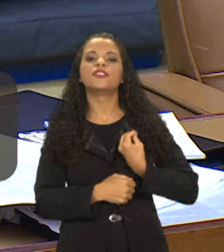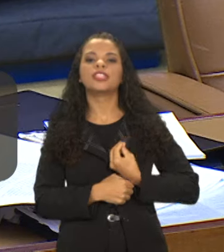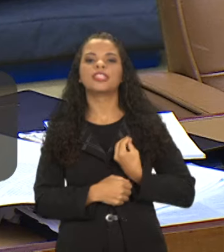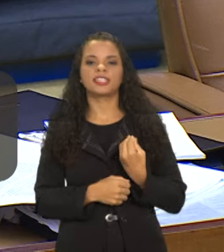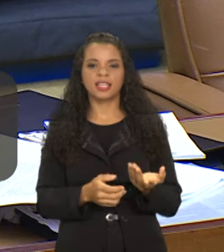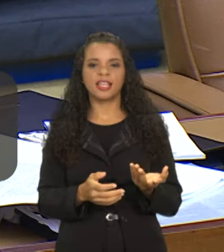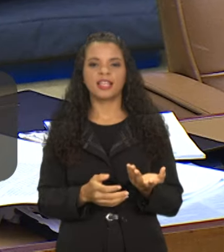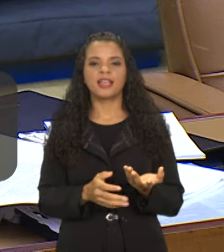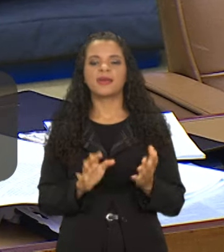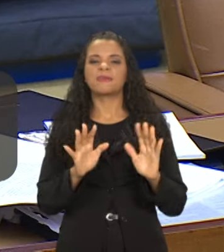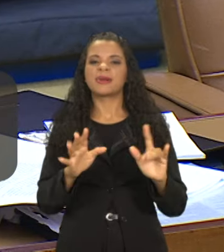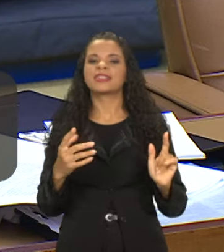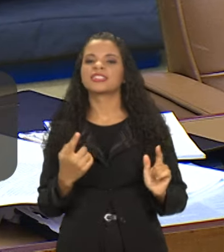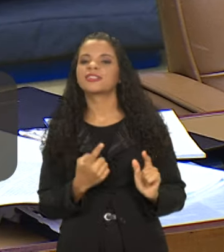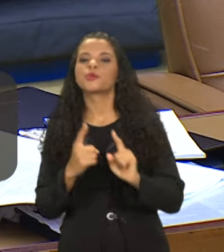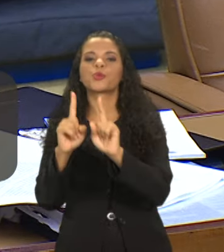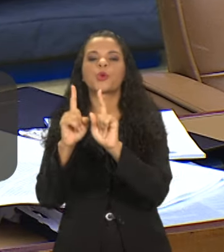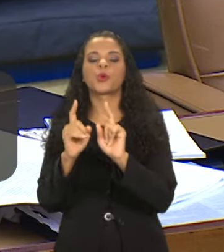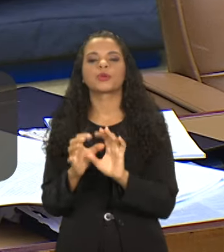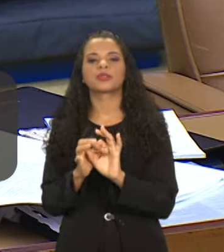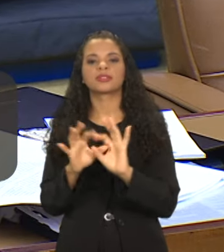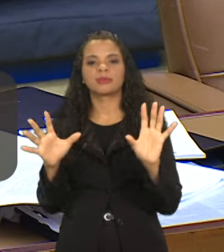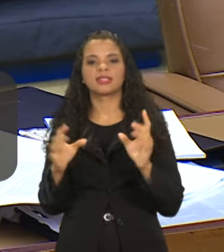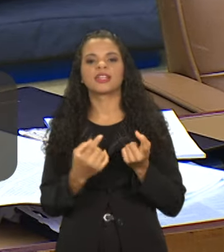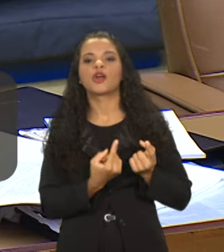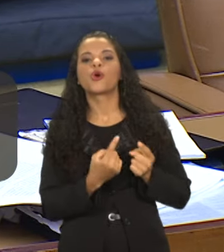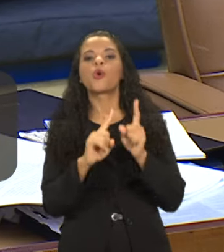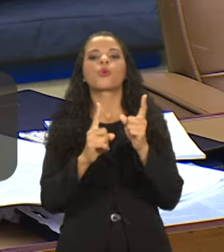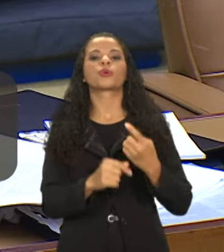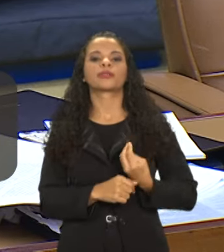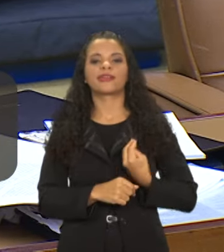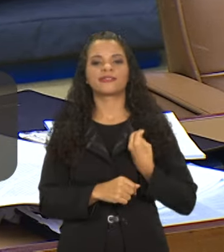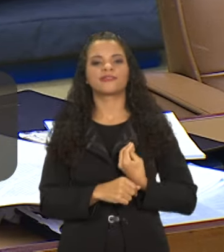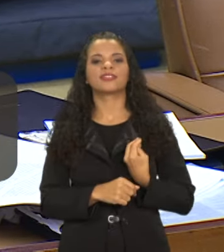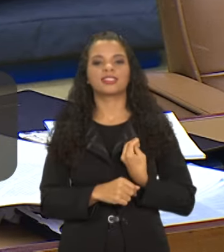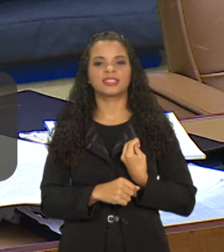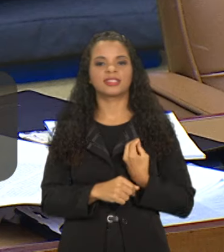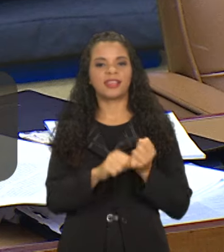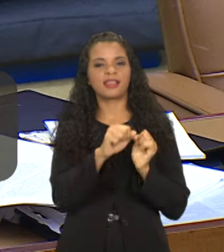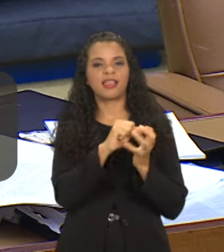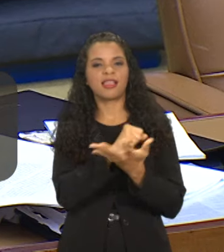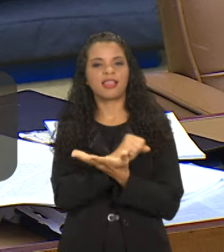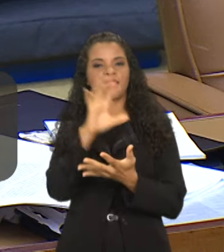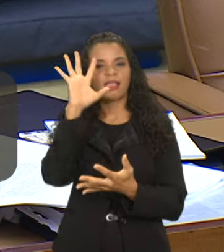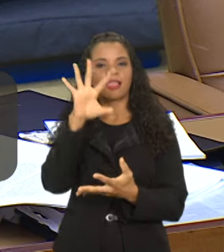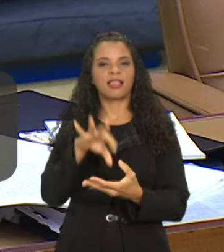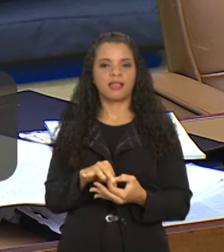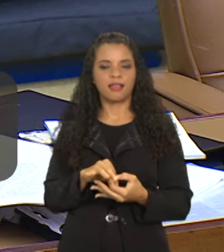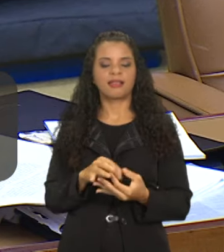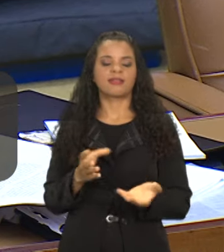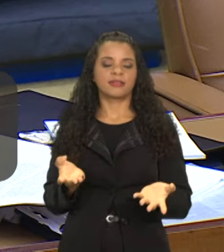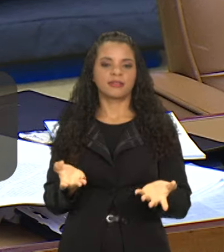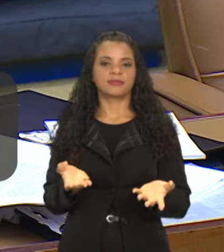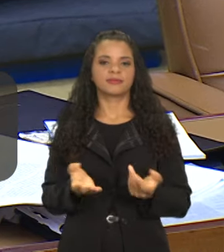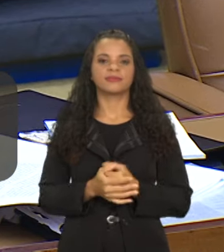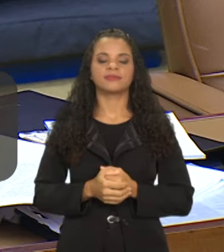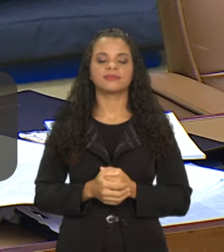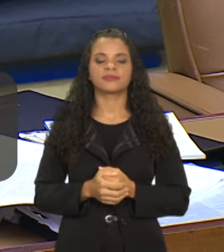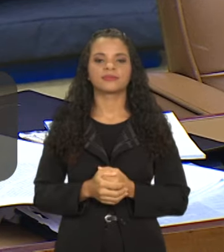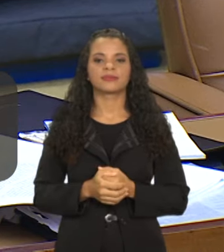liberdade, contra a vida. E a questão da Covid-19 é um exemplo disso.